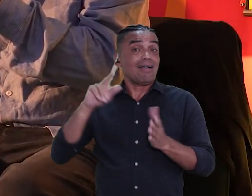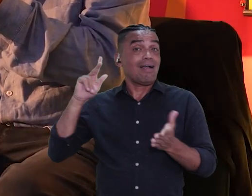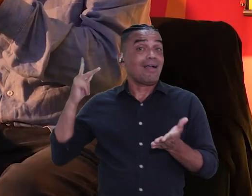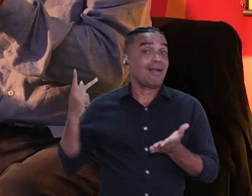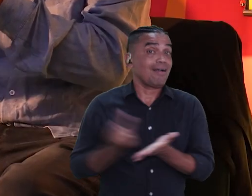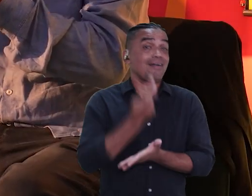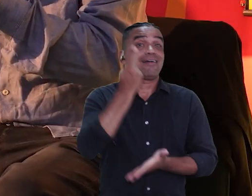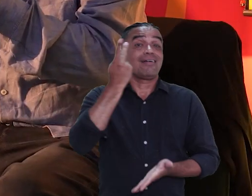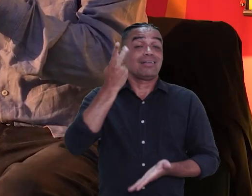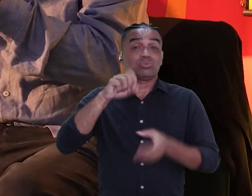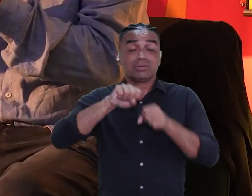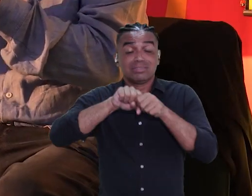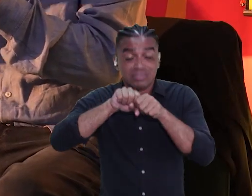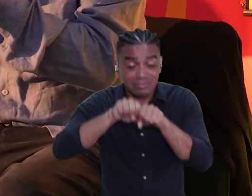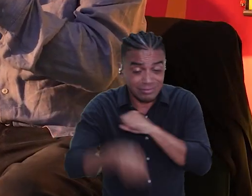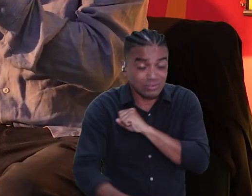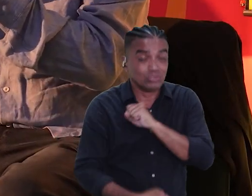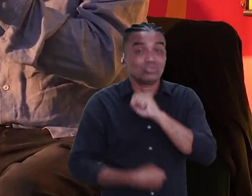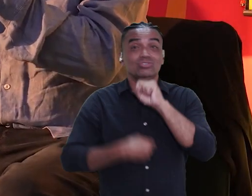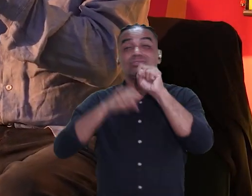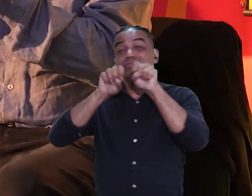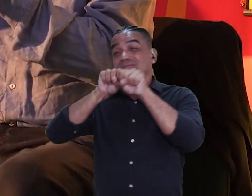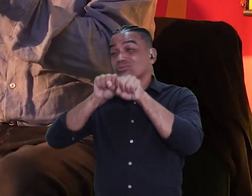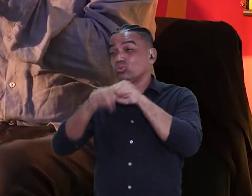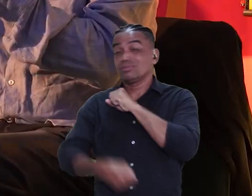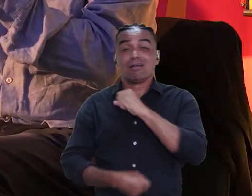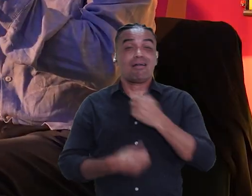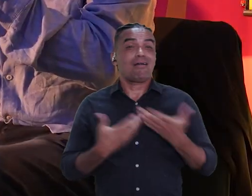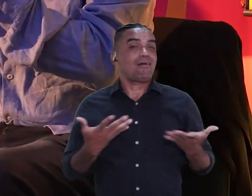uma destruição e